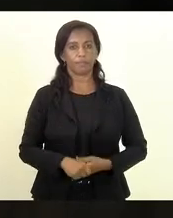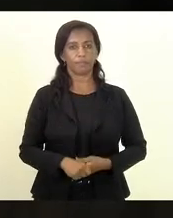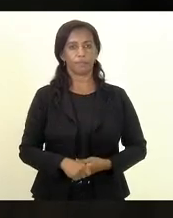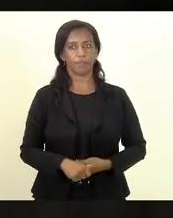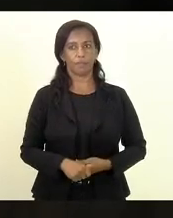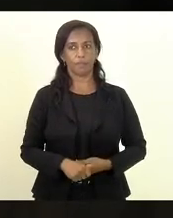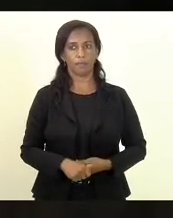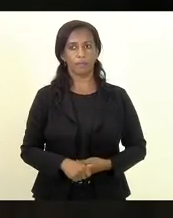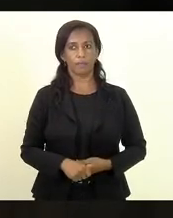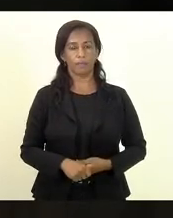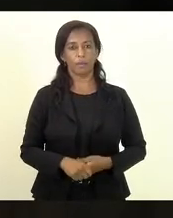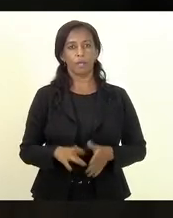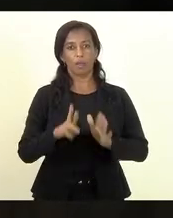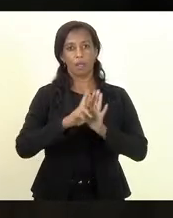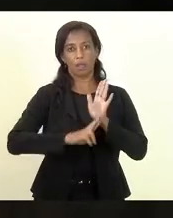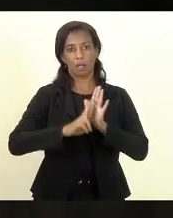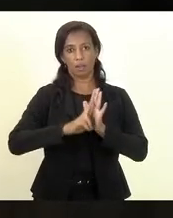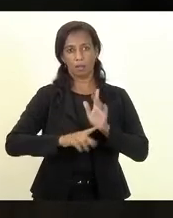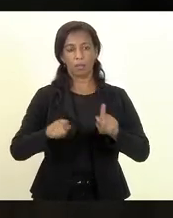A sobremesa, requerimentos